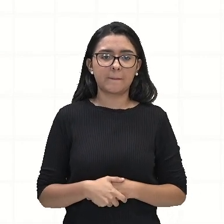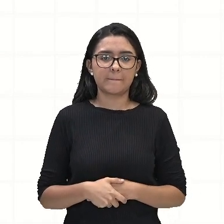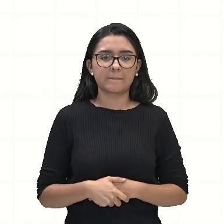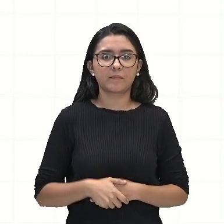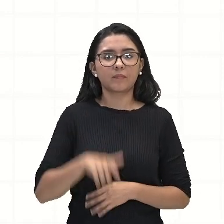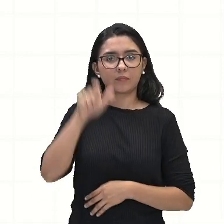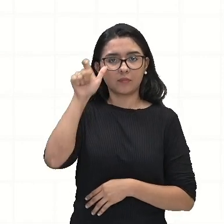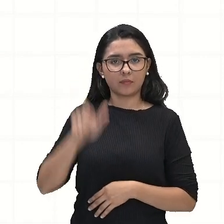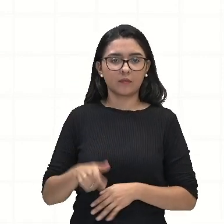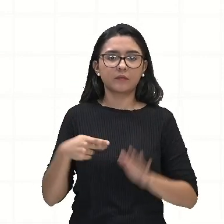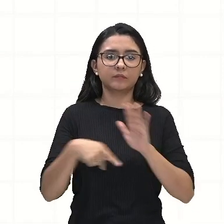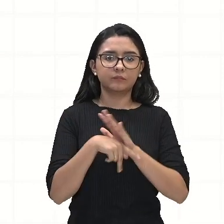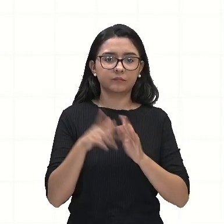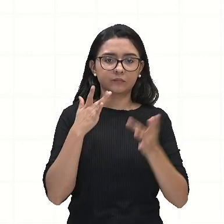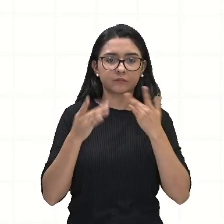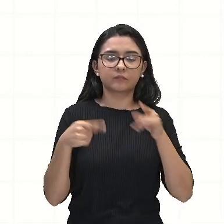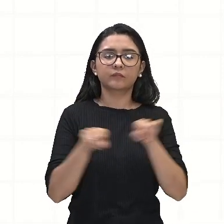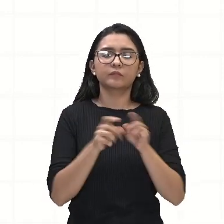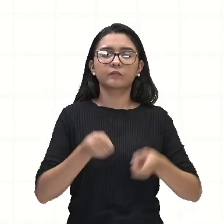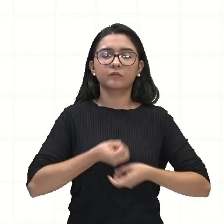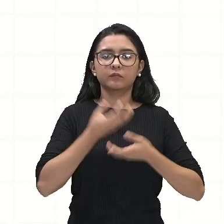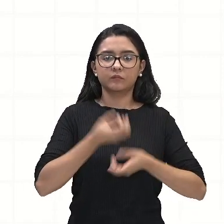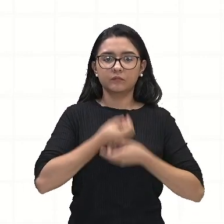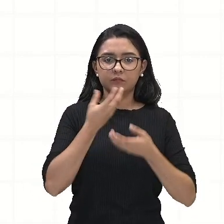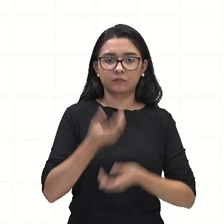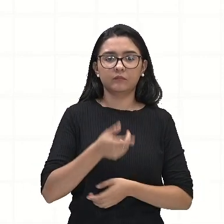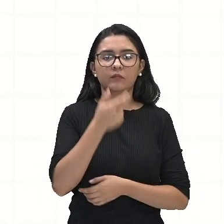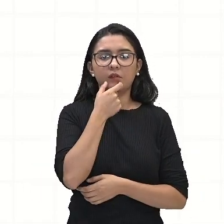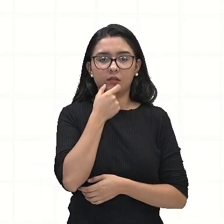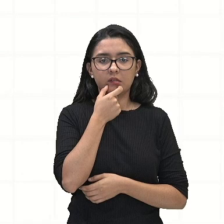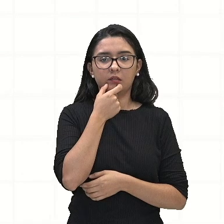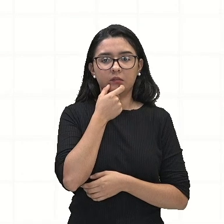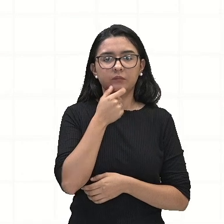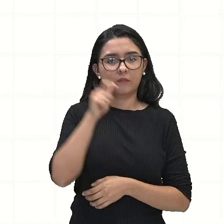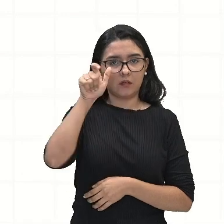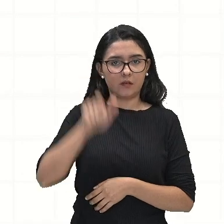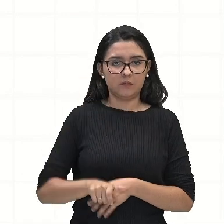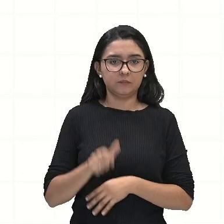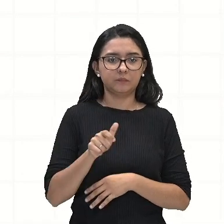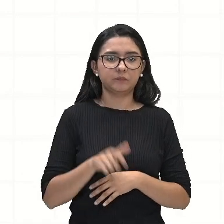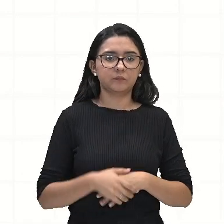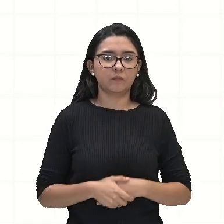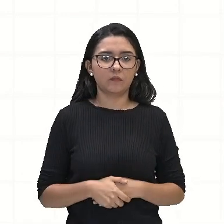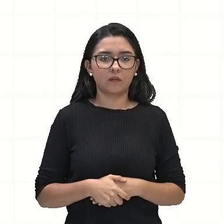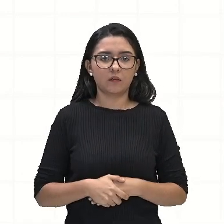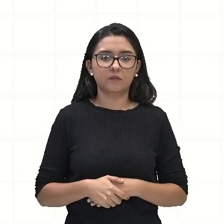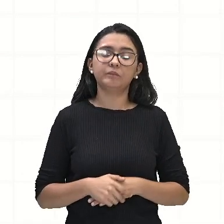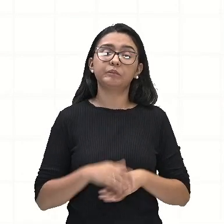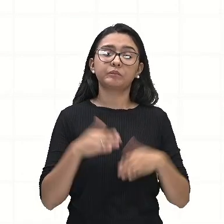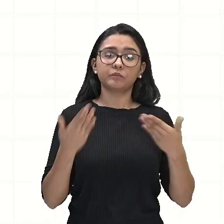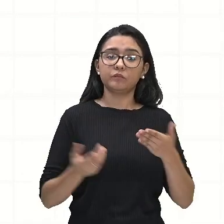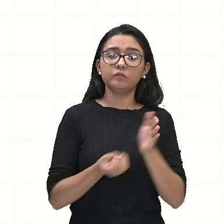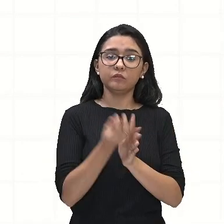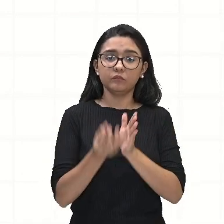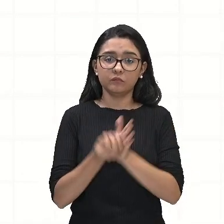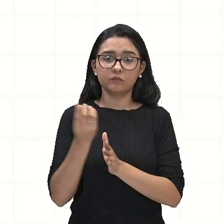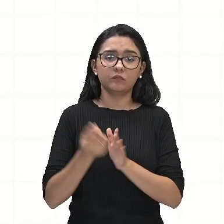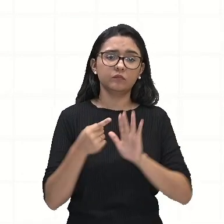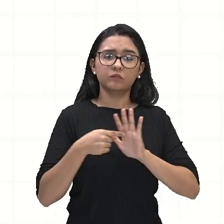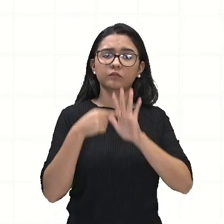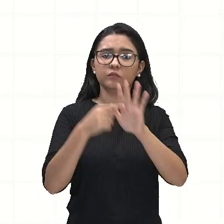É dramaturgo e poeta inglês, quer dizer, ele foi, né, dramaturgo e poeta inglês. Suas obras